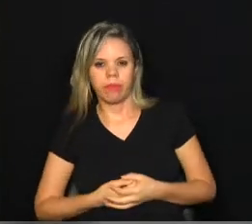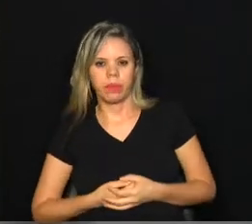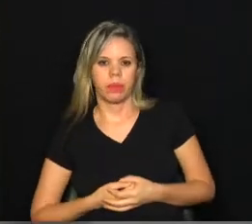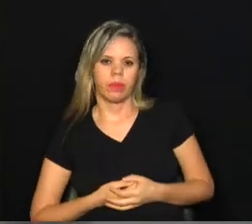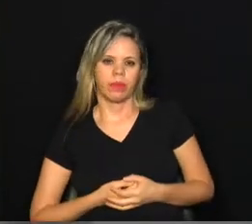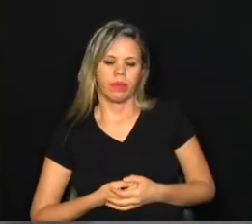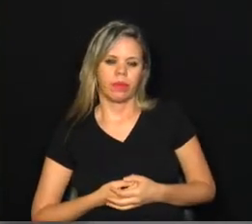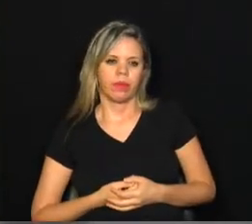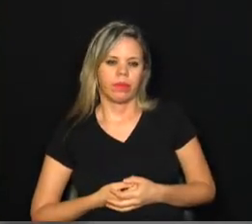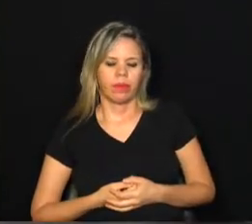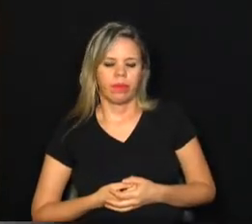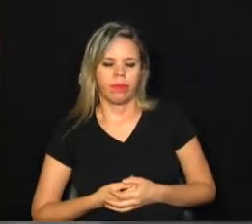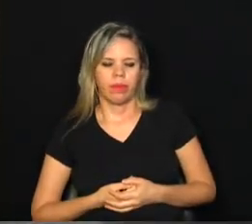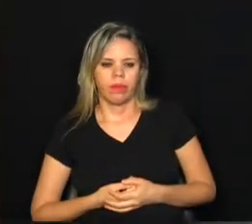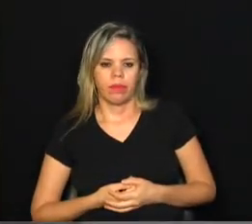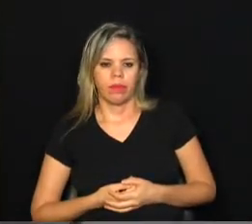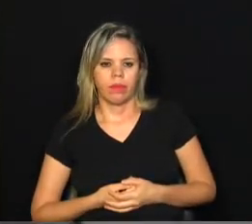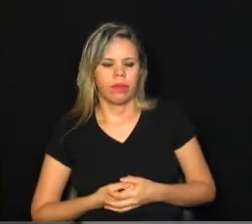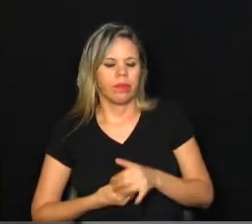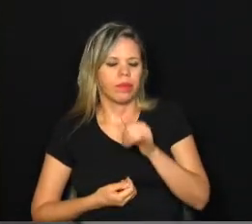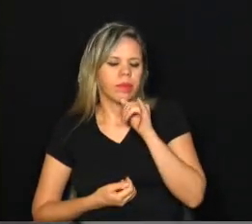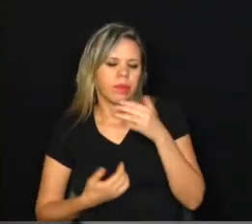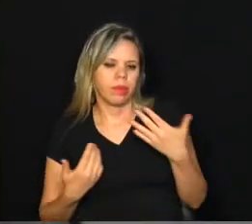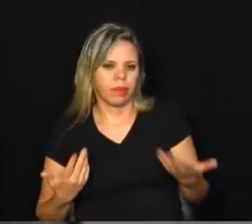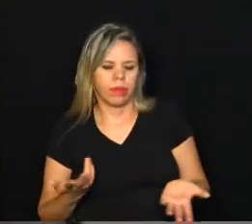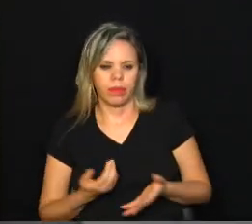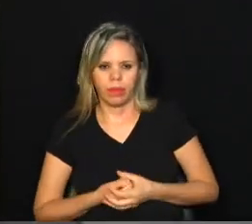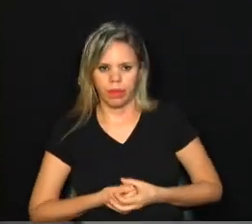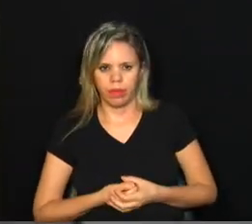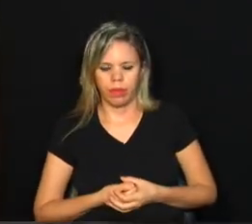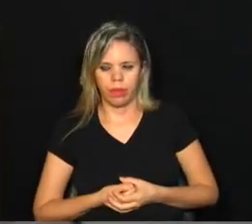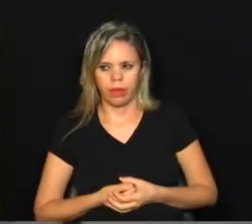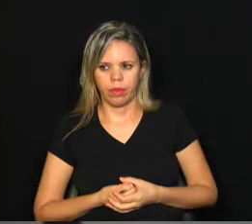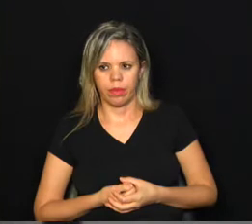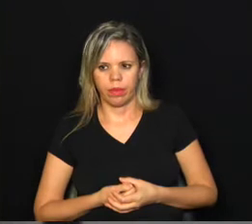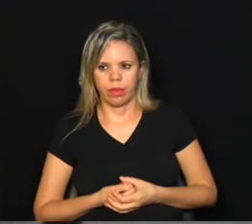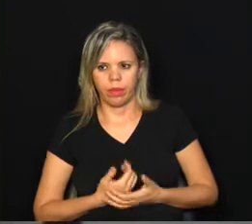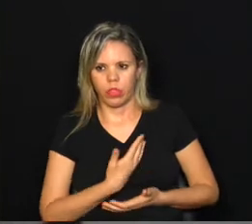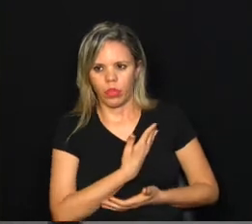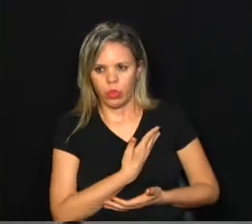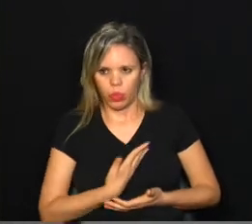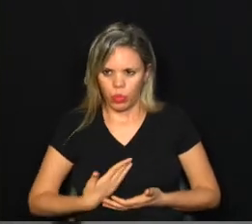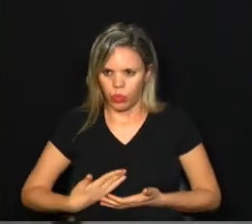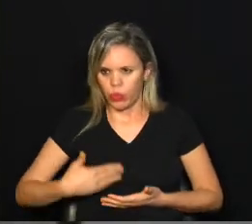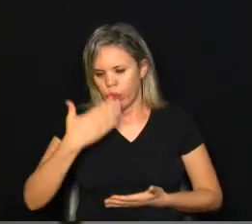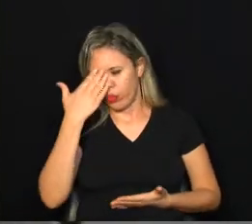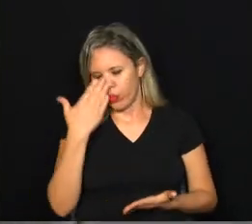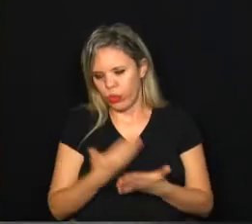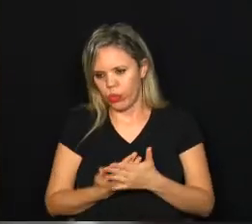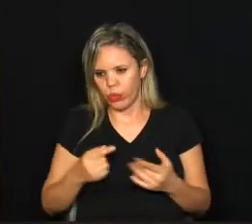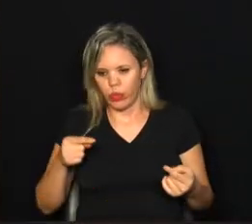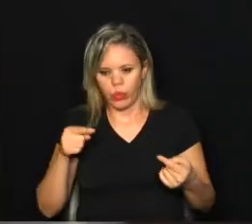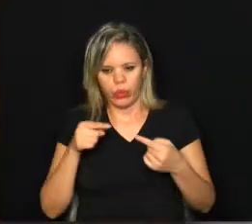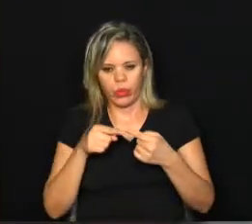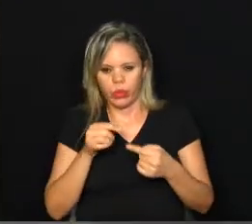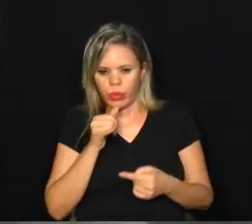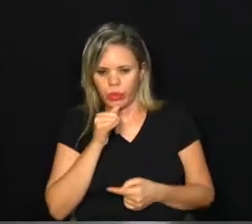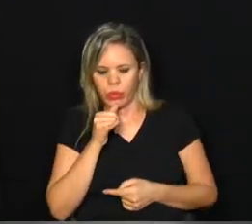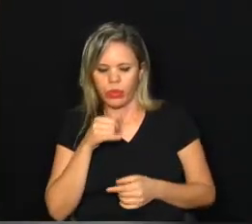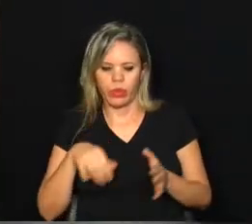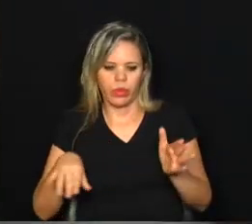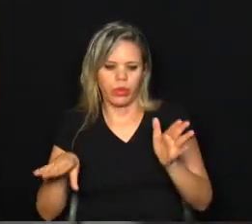Porque aí neste caso, que os poderes acreditem, para que eles alinhadamente